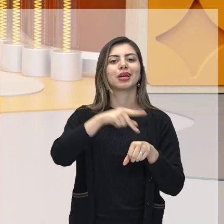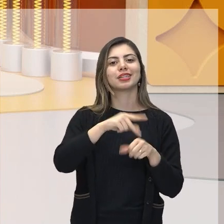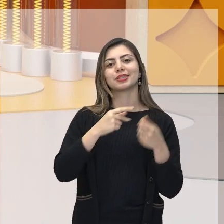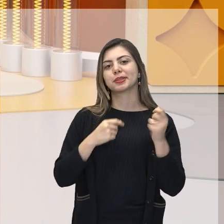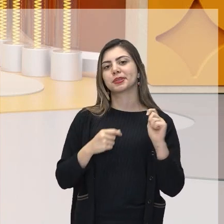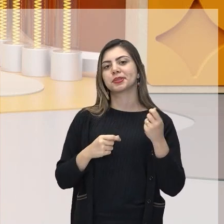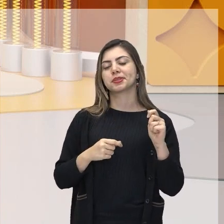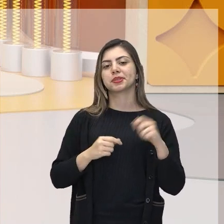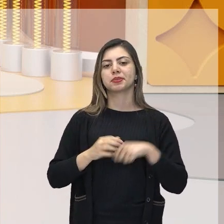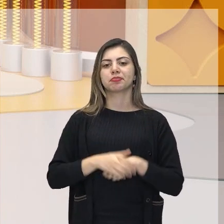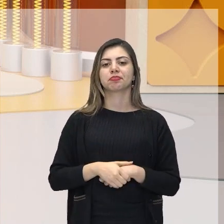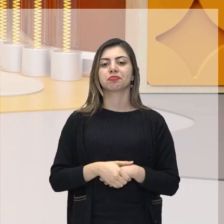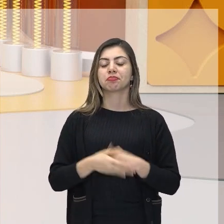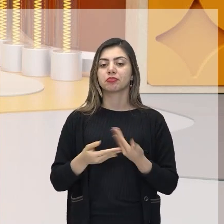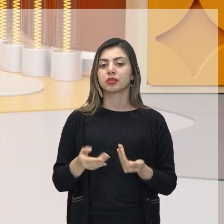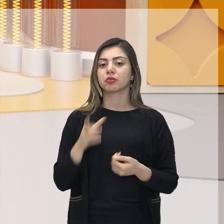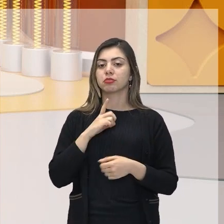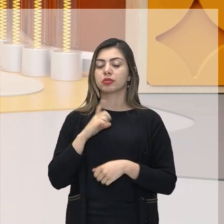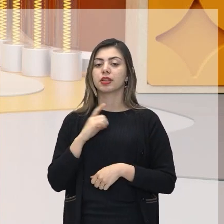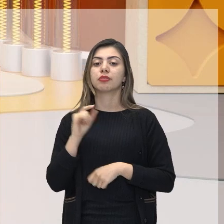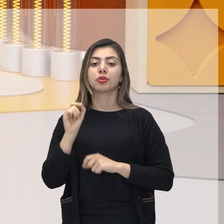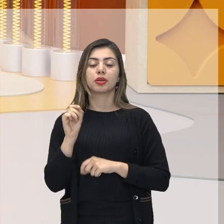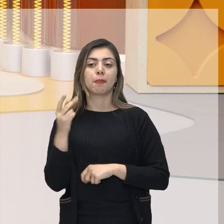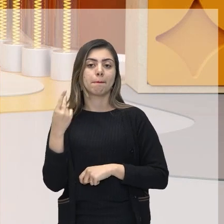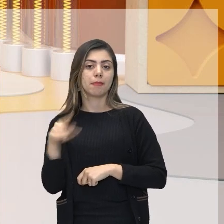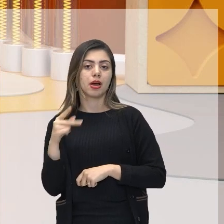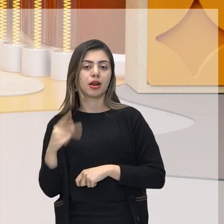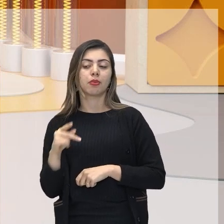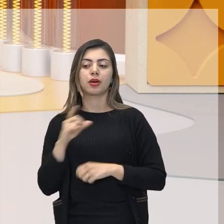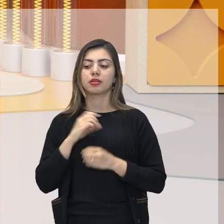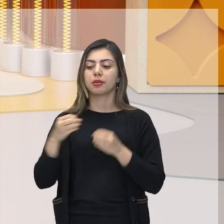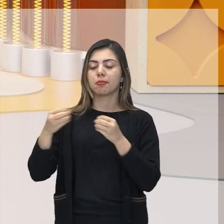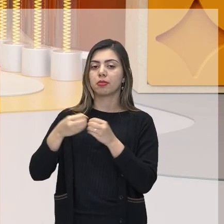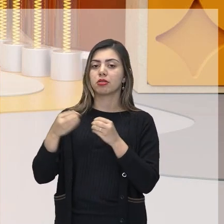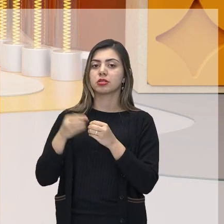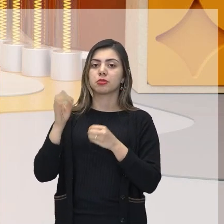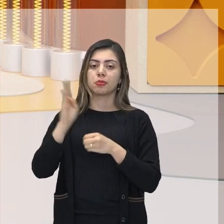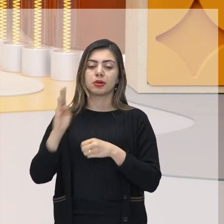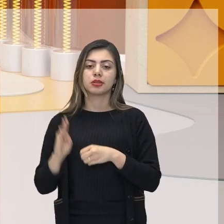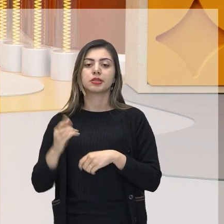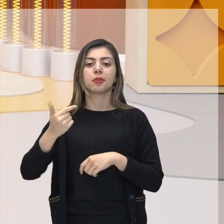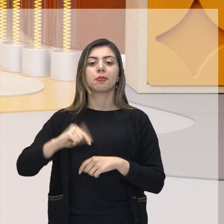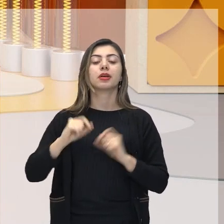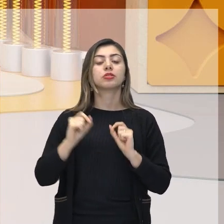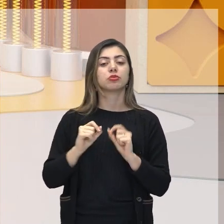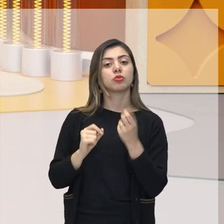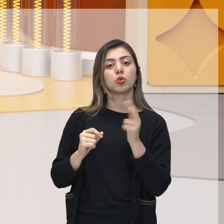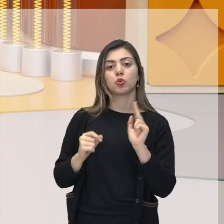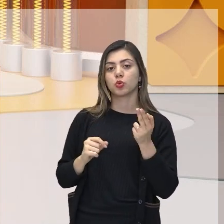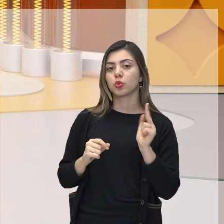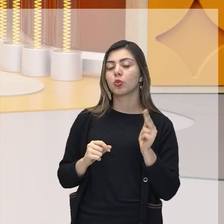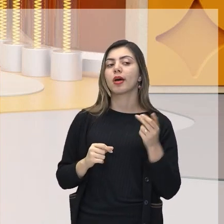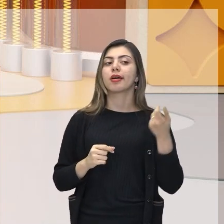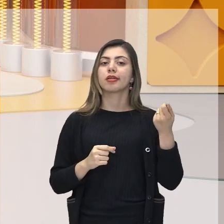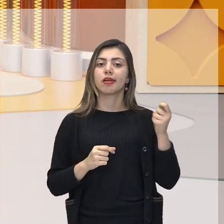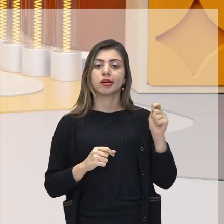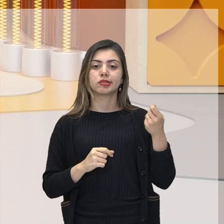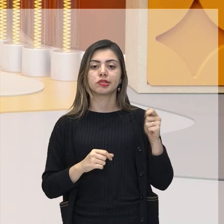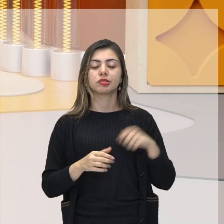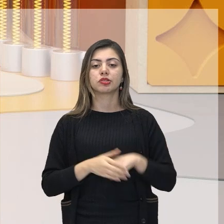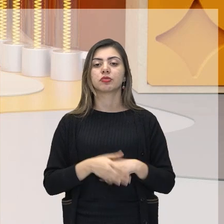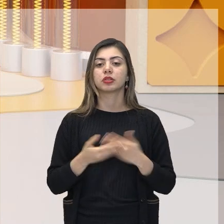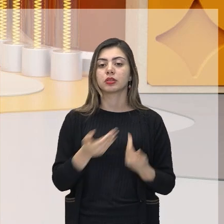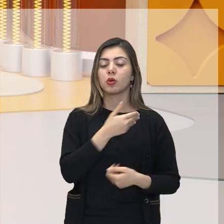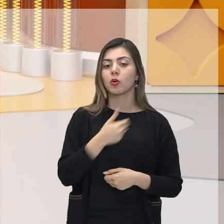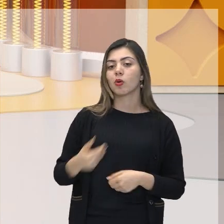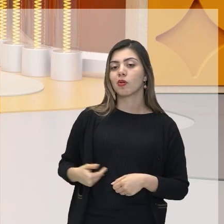momento. Entre Paraguai e seus vizinhos, no caso Brasil, Argentina e o Uruguai. O governo paraguaio,